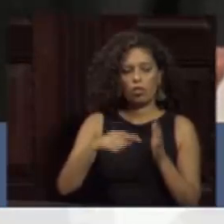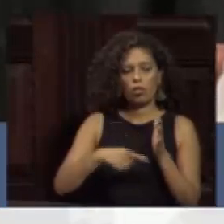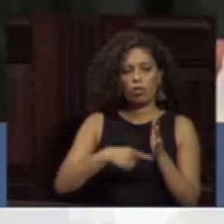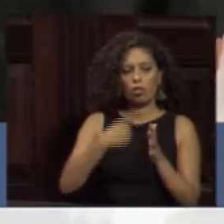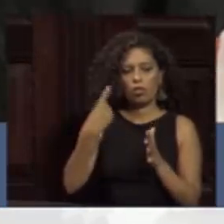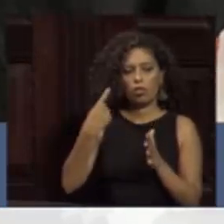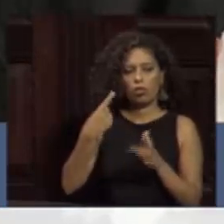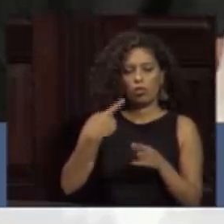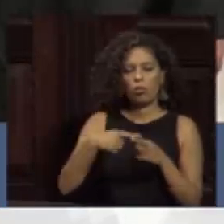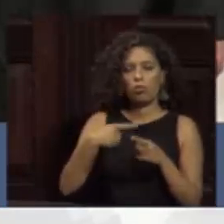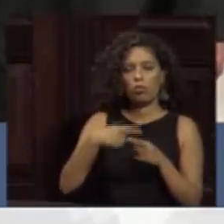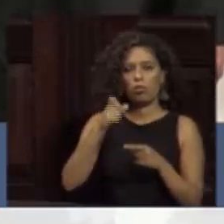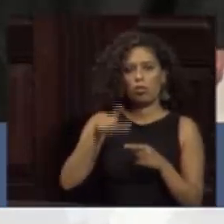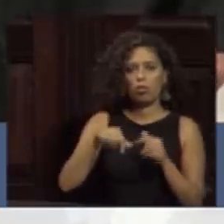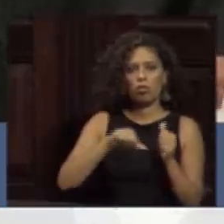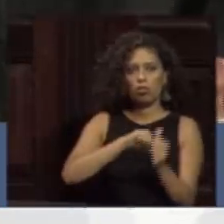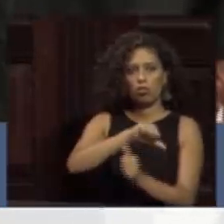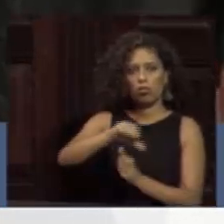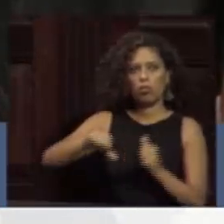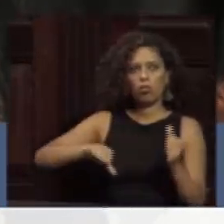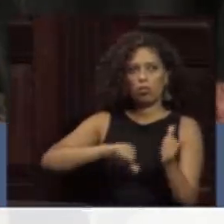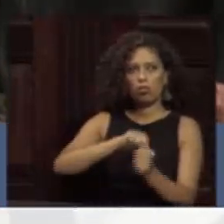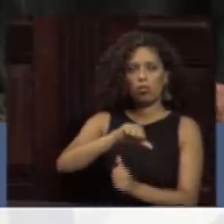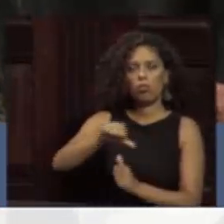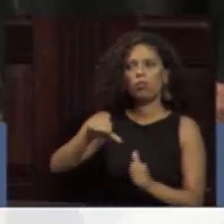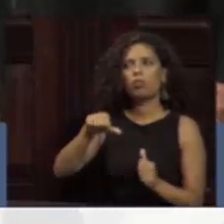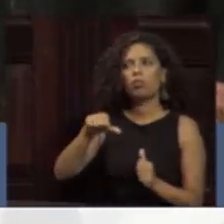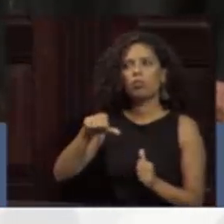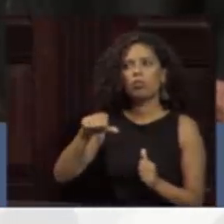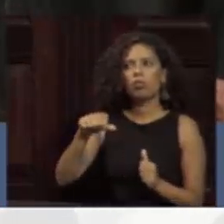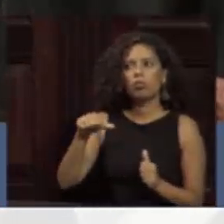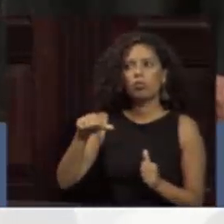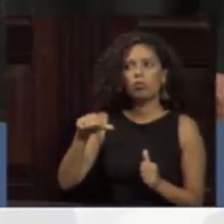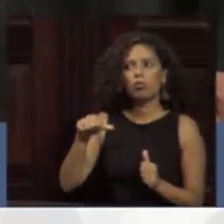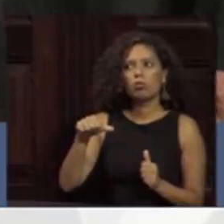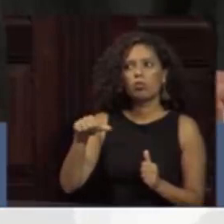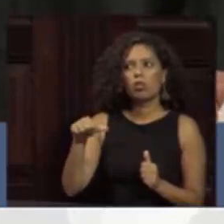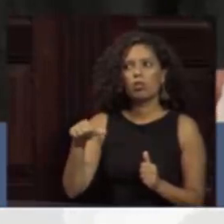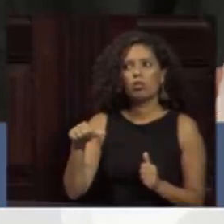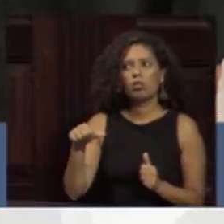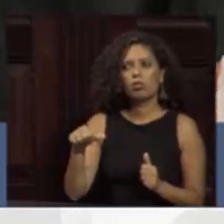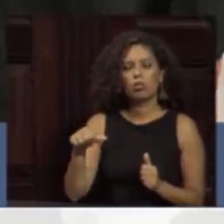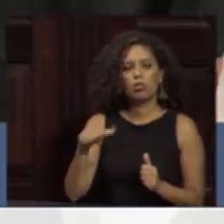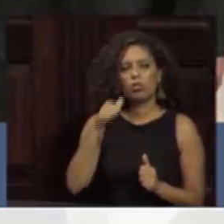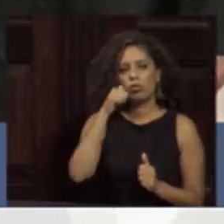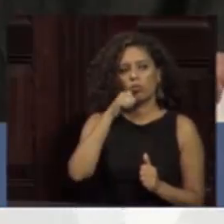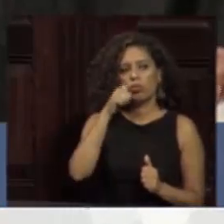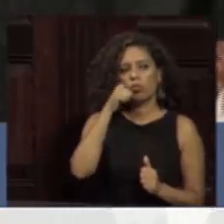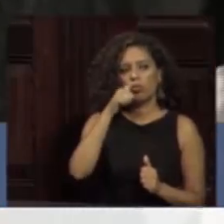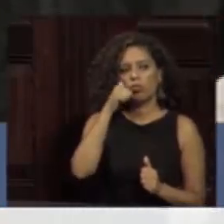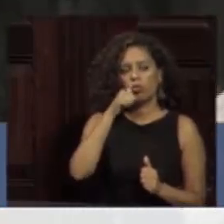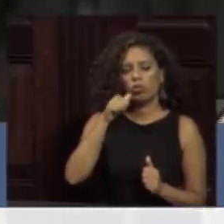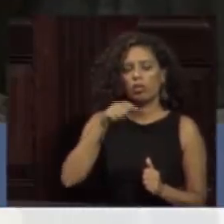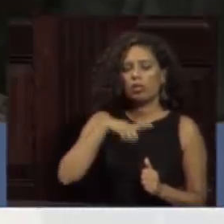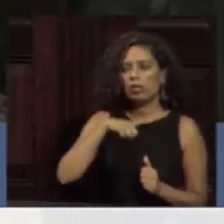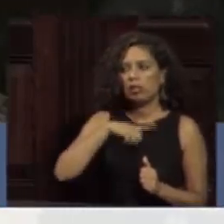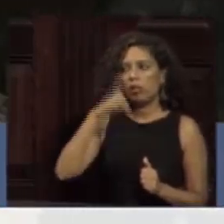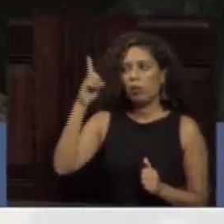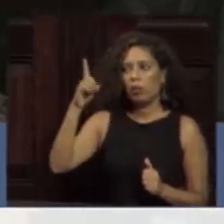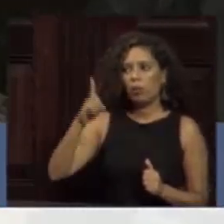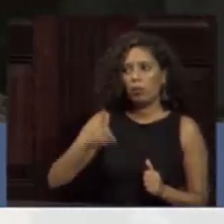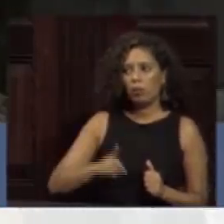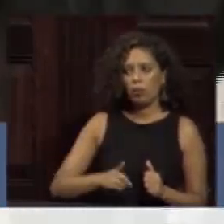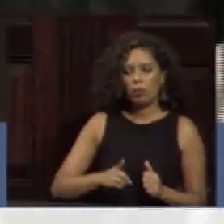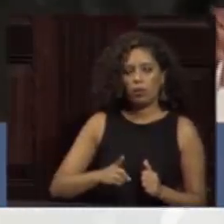que é importante corrigir, para que o texto fique dessa forma: as mulheres com deficiência